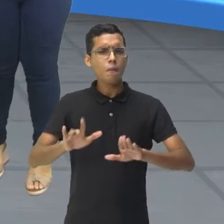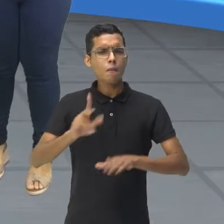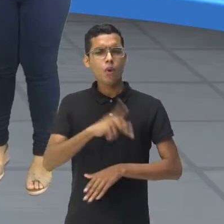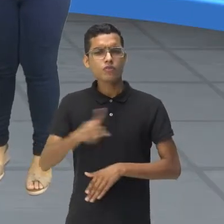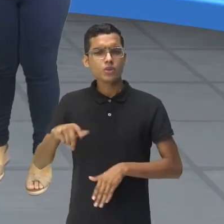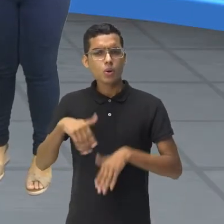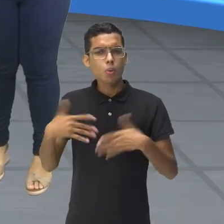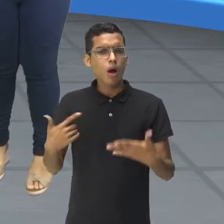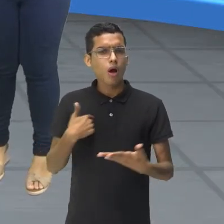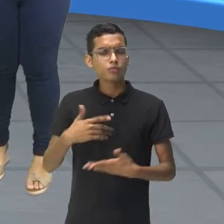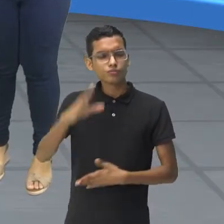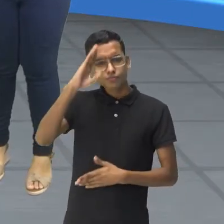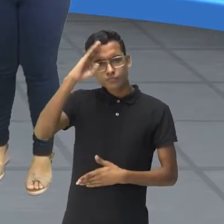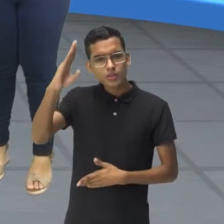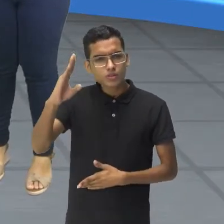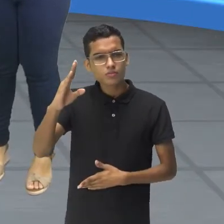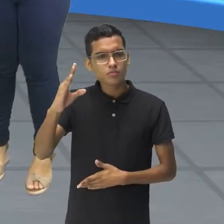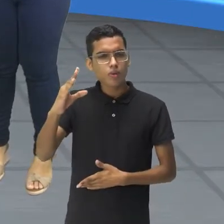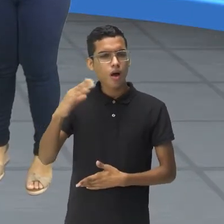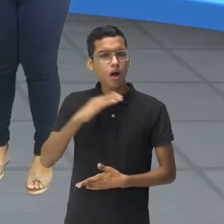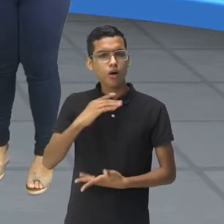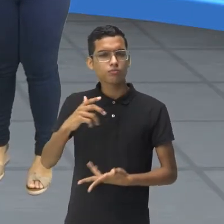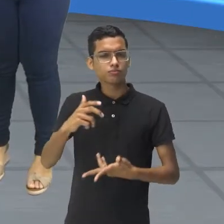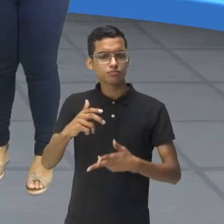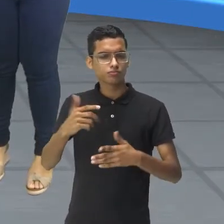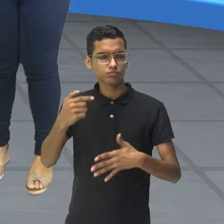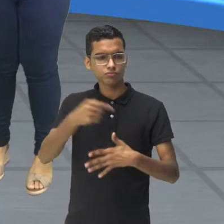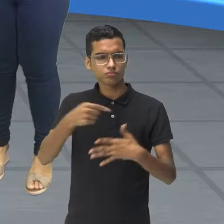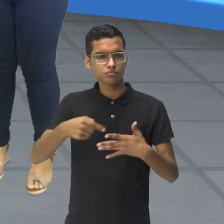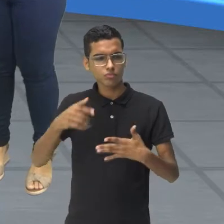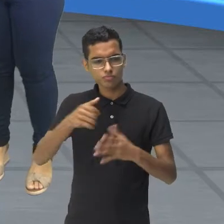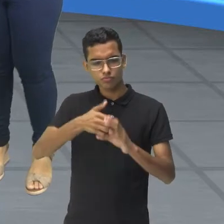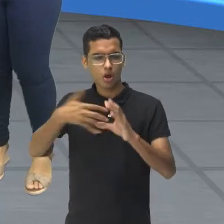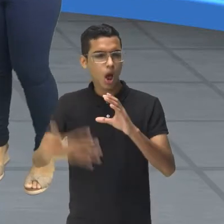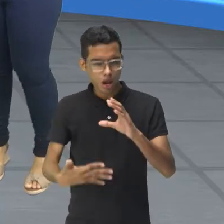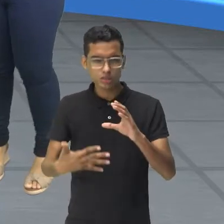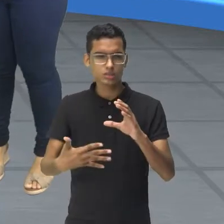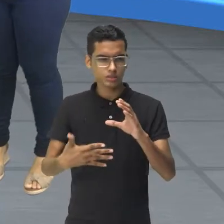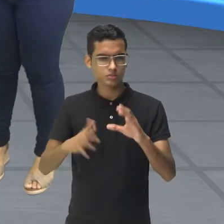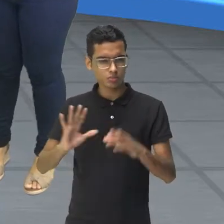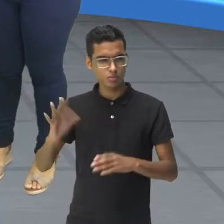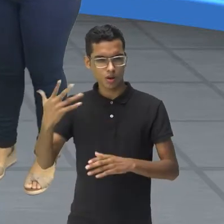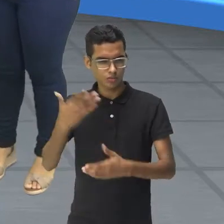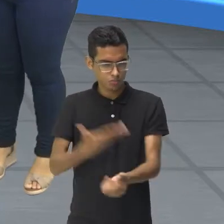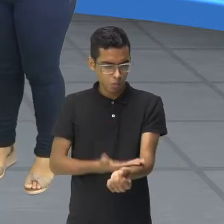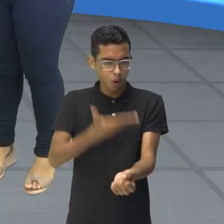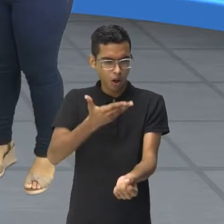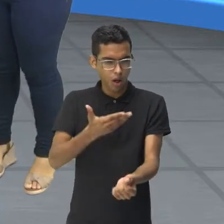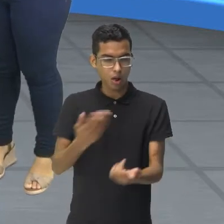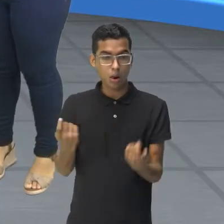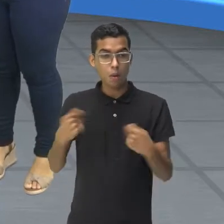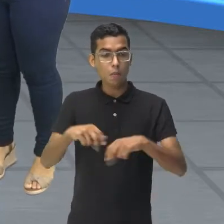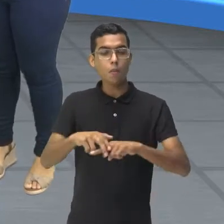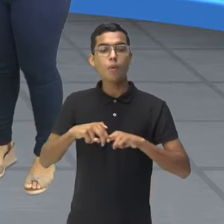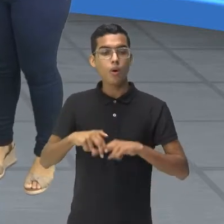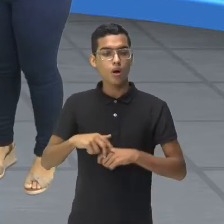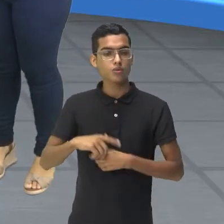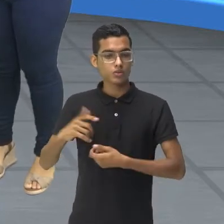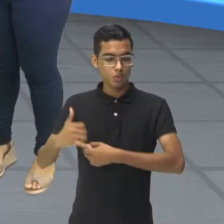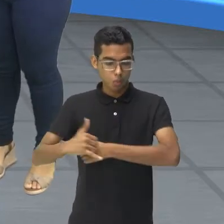principais fatores de risco para essa hipertensão arterial? Então, primeiro, tem a ver com a questão da